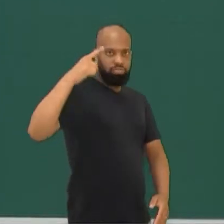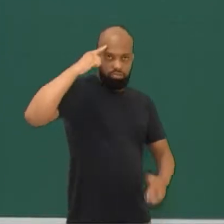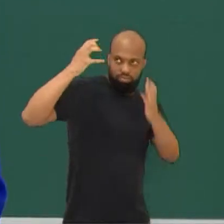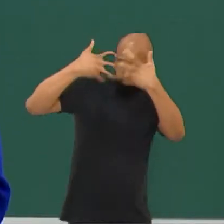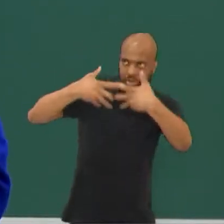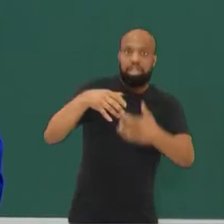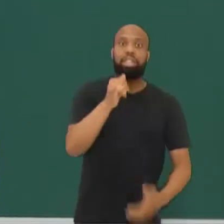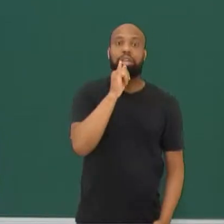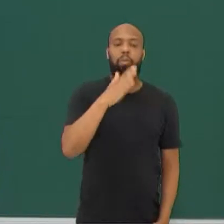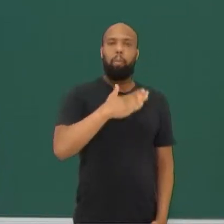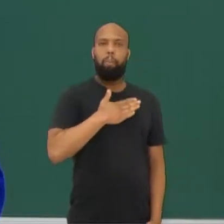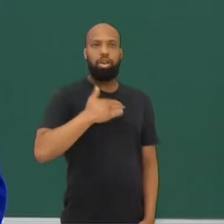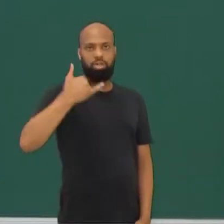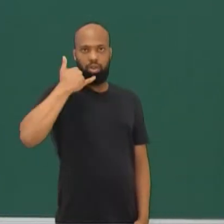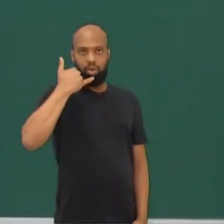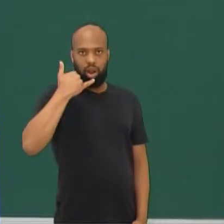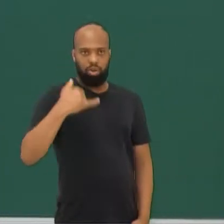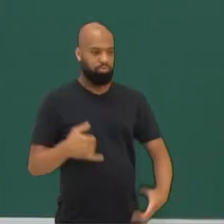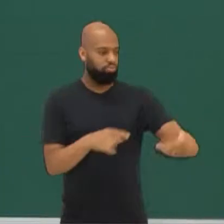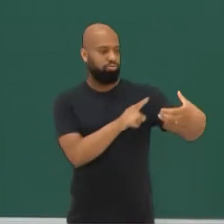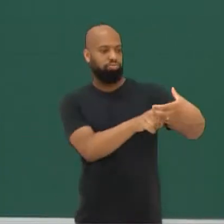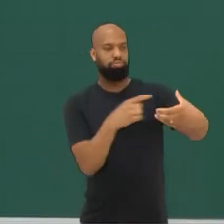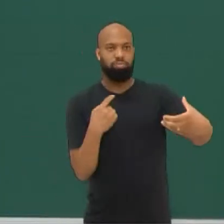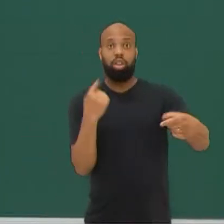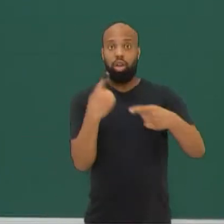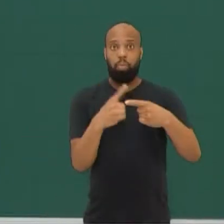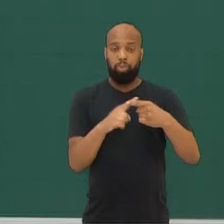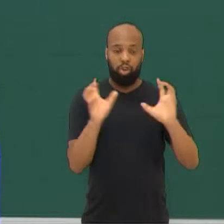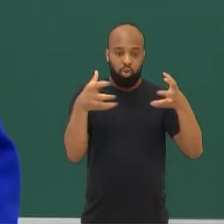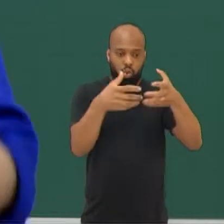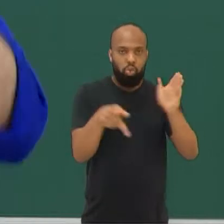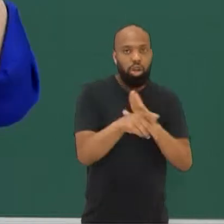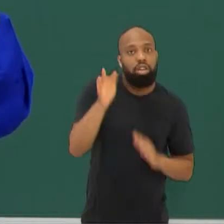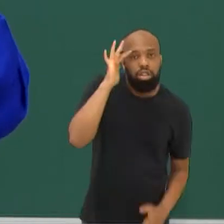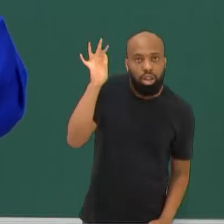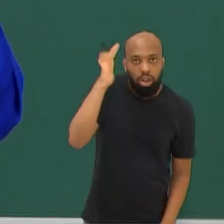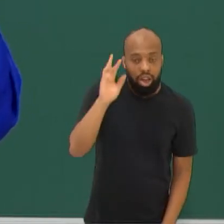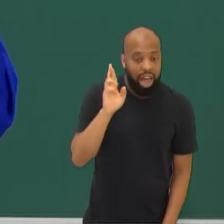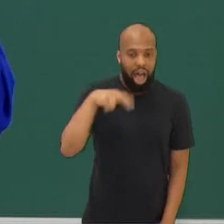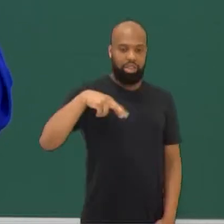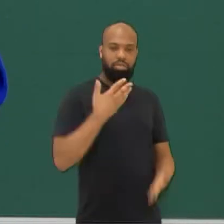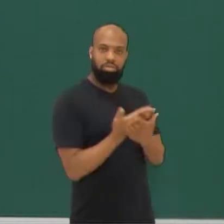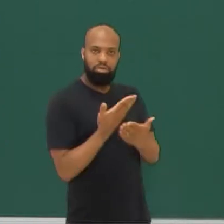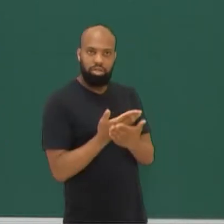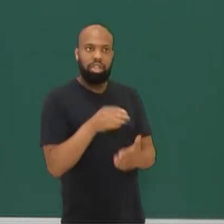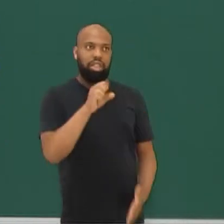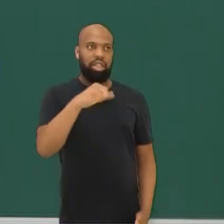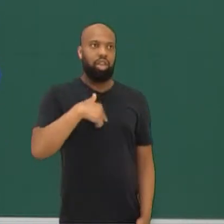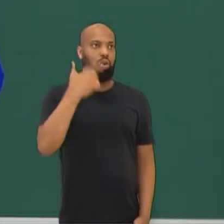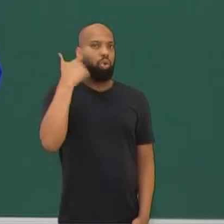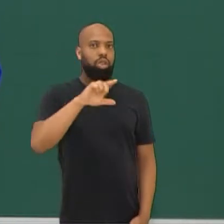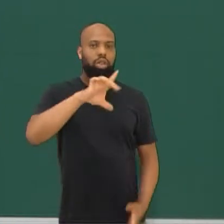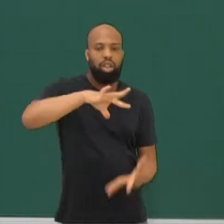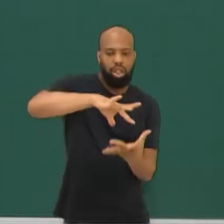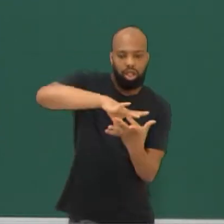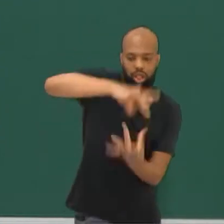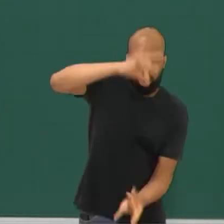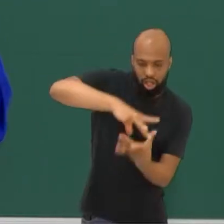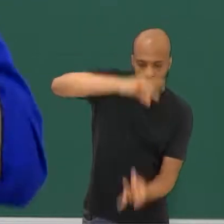esse celular na minha mão aqui. Para os racionalistas, quando eu consigo abstrair